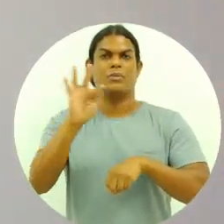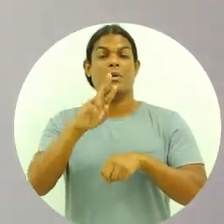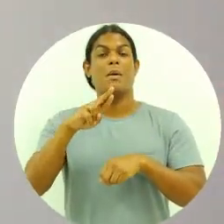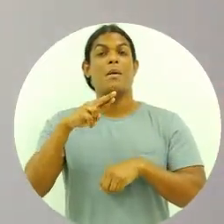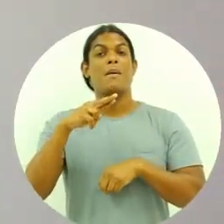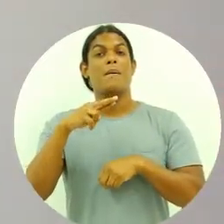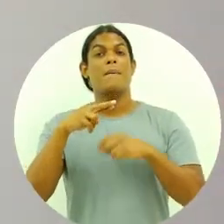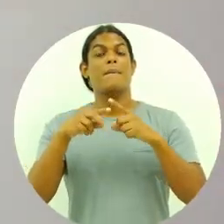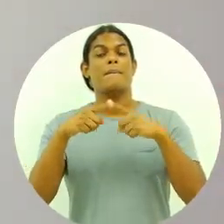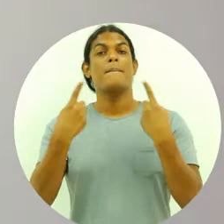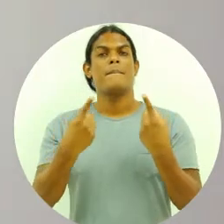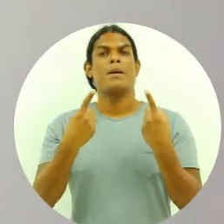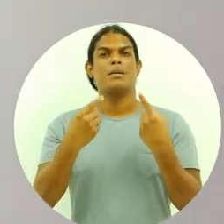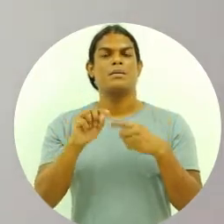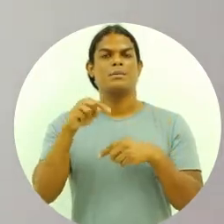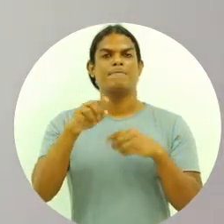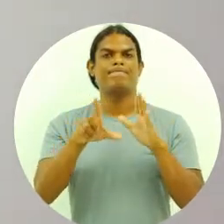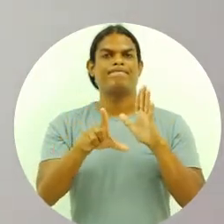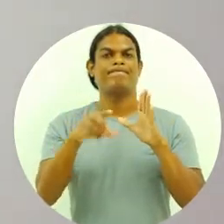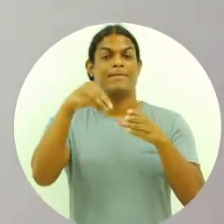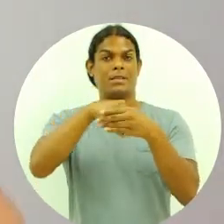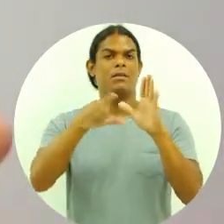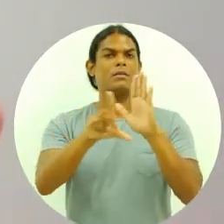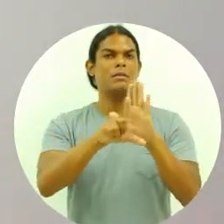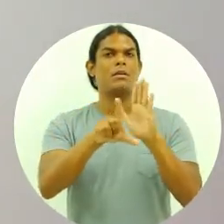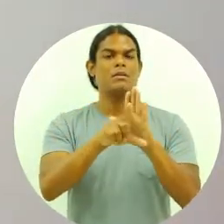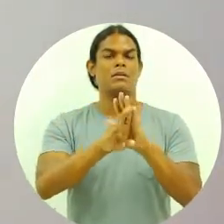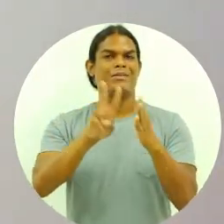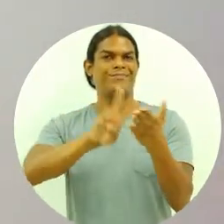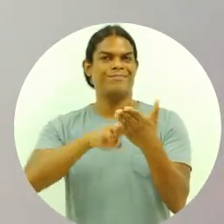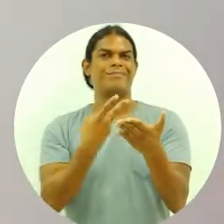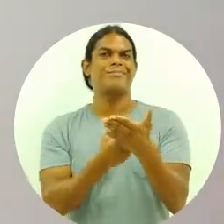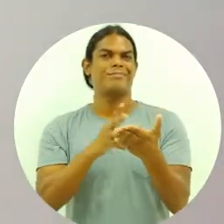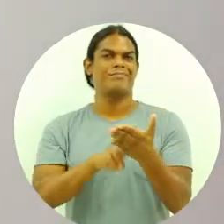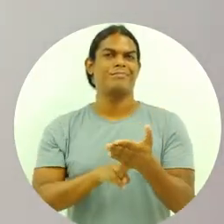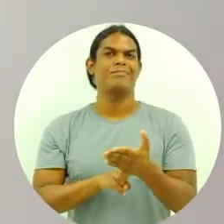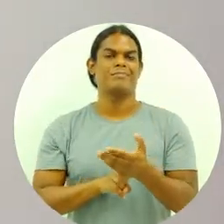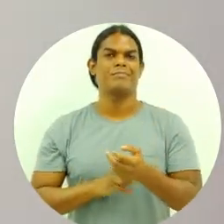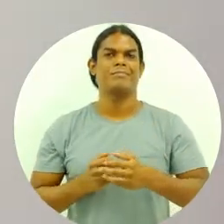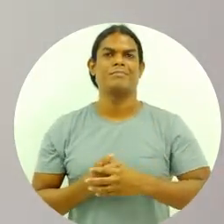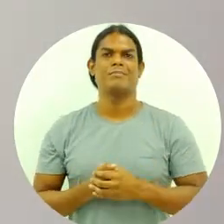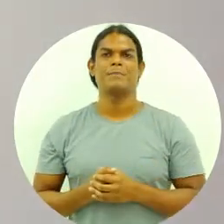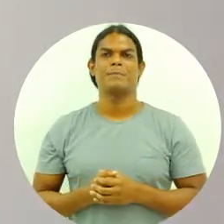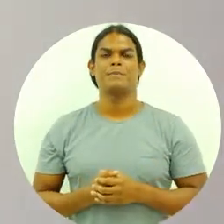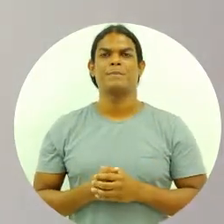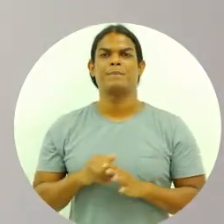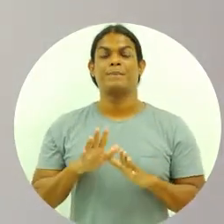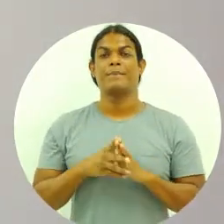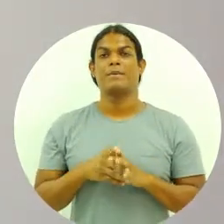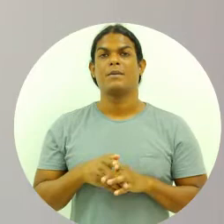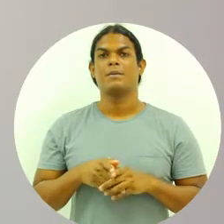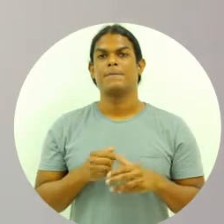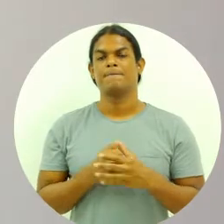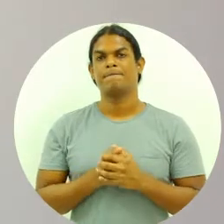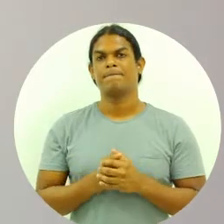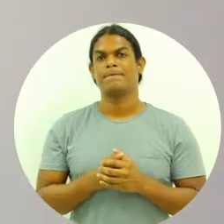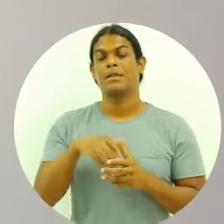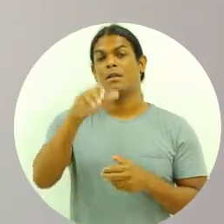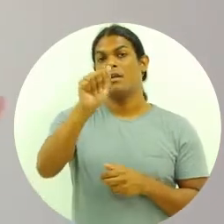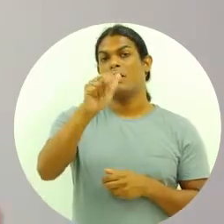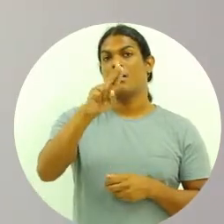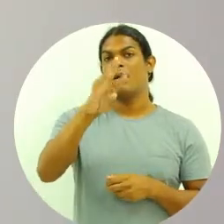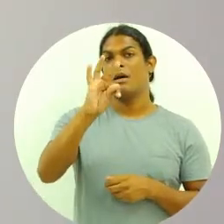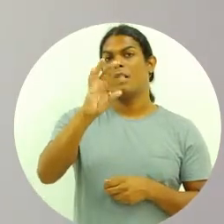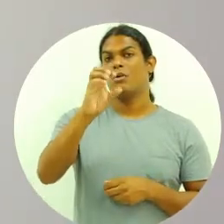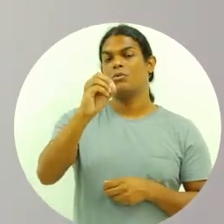e também são trazidos pela interpretação desses princípios explícitos. O primeiro deles é o princípio da autotutela, que é o primeiro